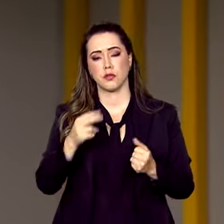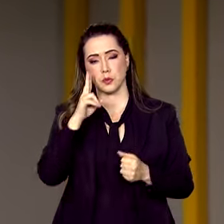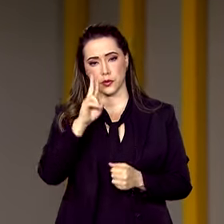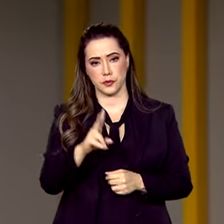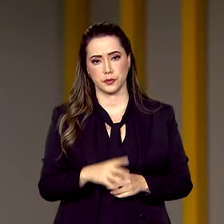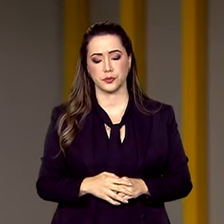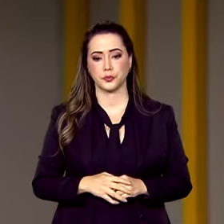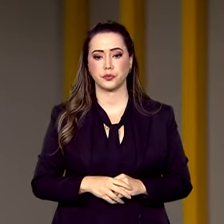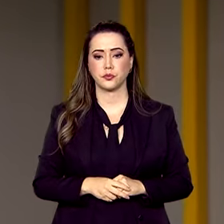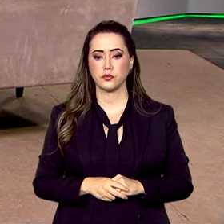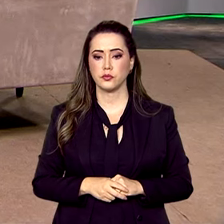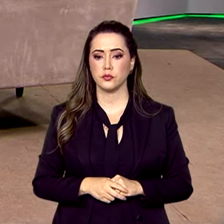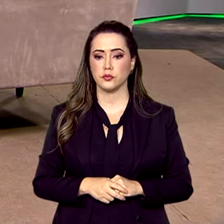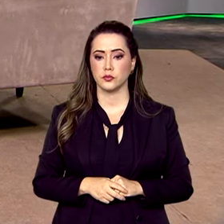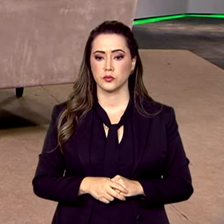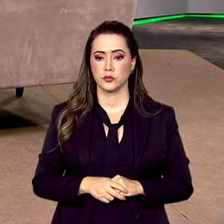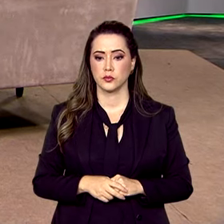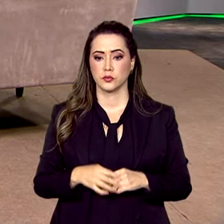a entrevista.